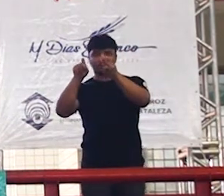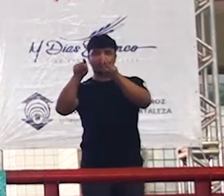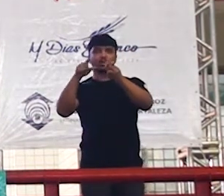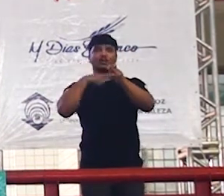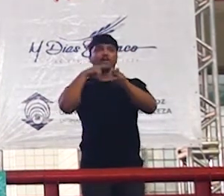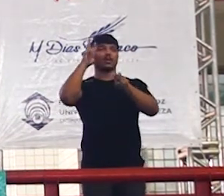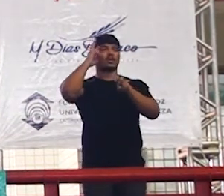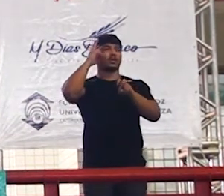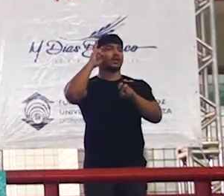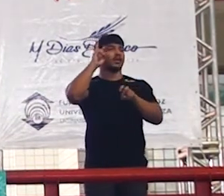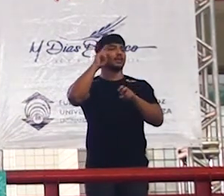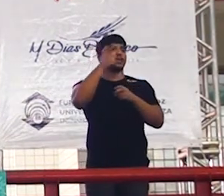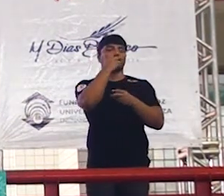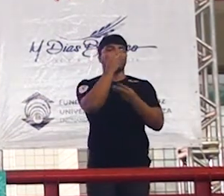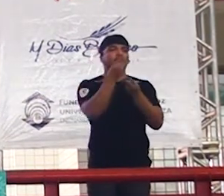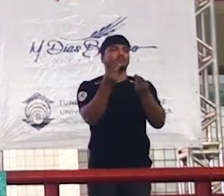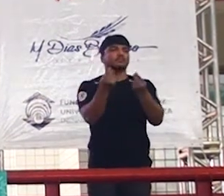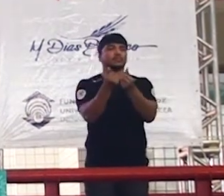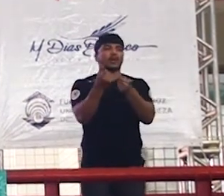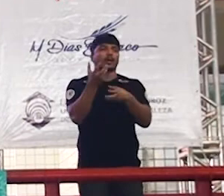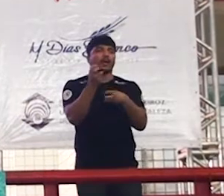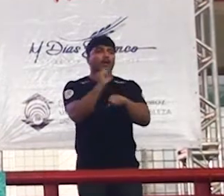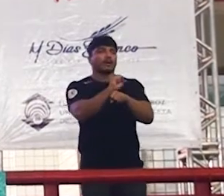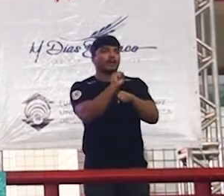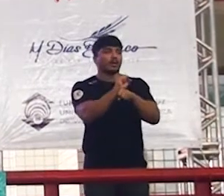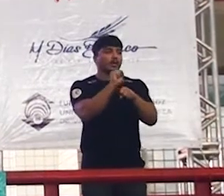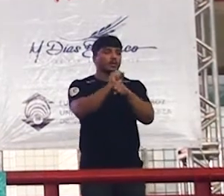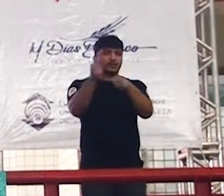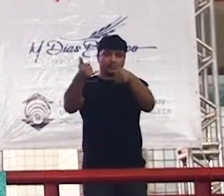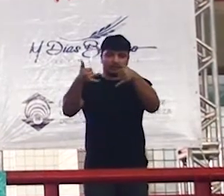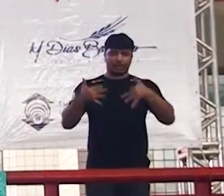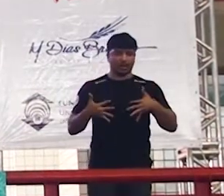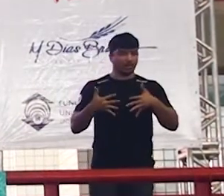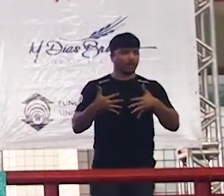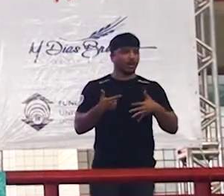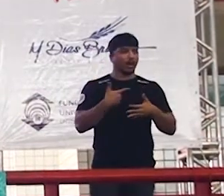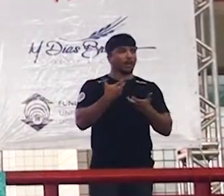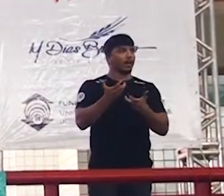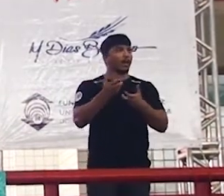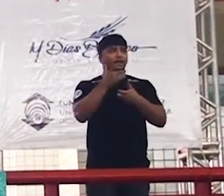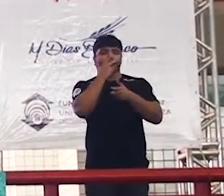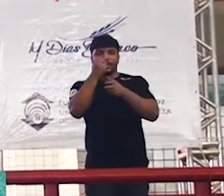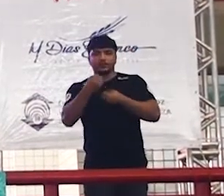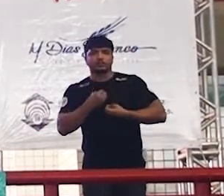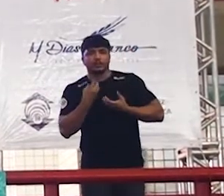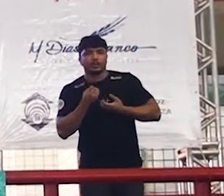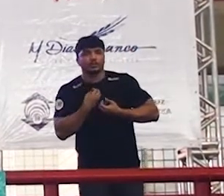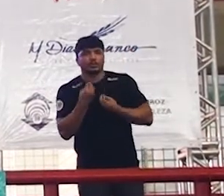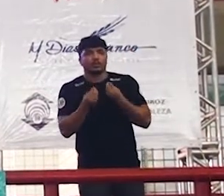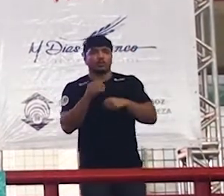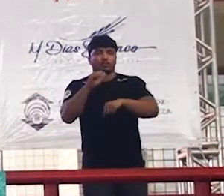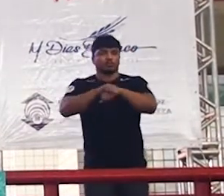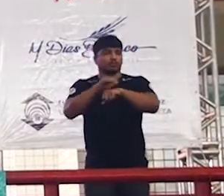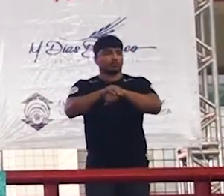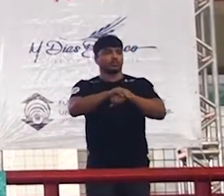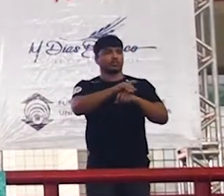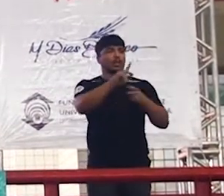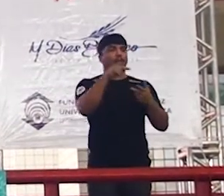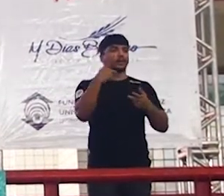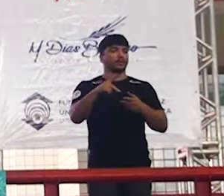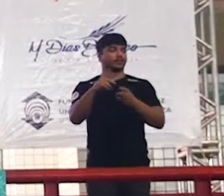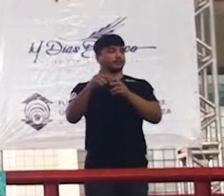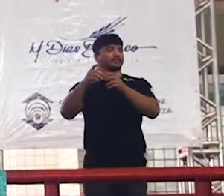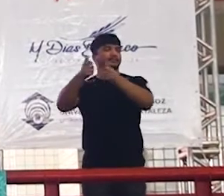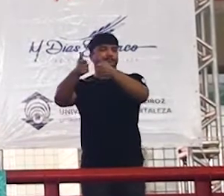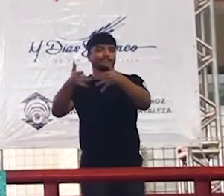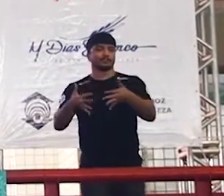a gente cria uma expectativa. A gente espera que o poema fale sobre a própria poesia, que eu tenha